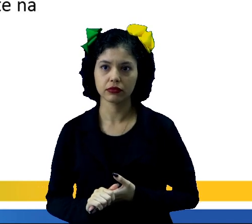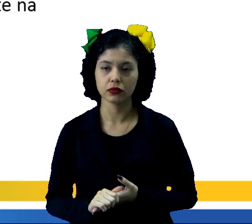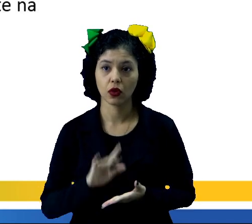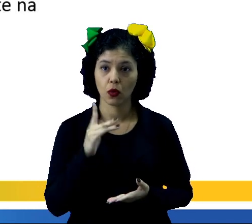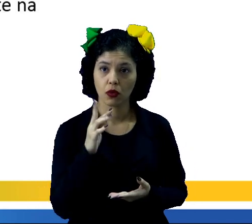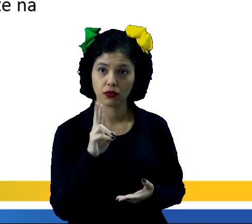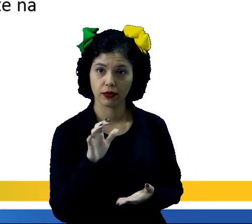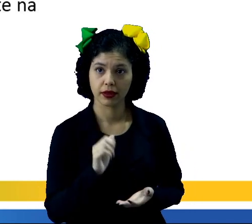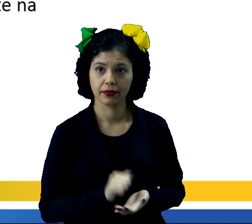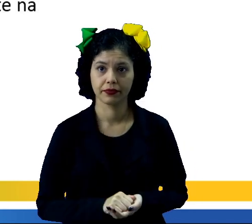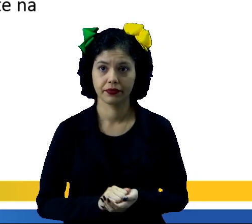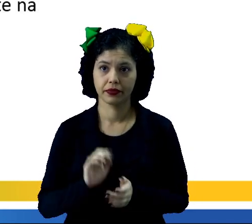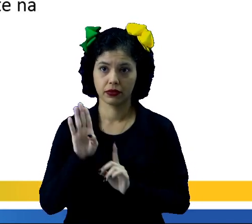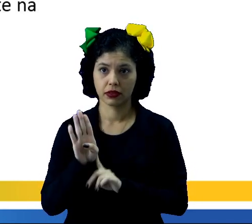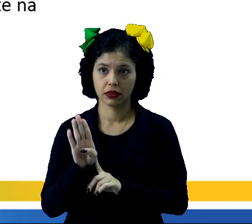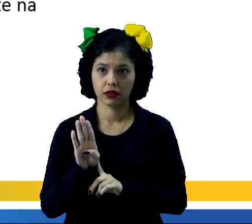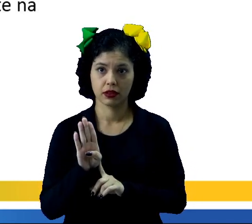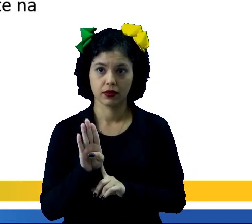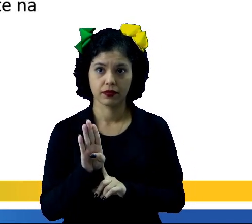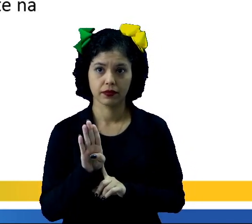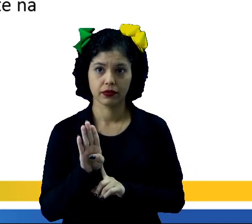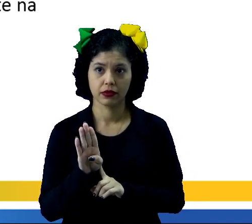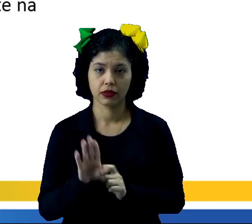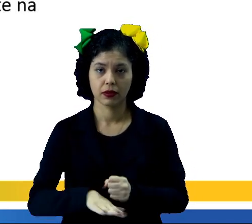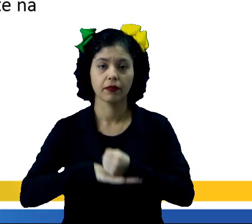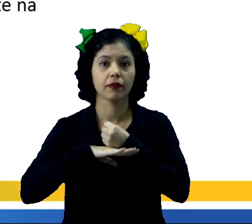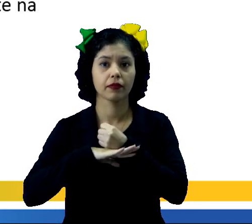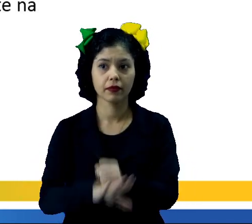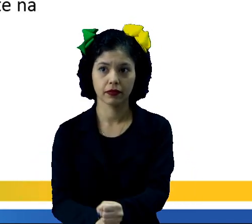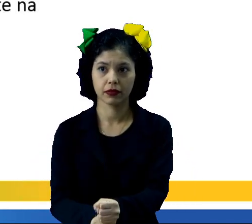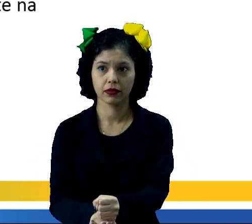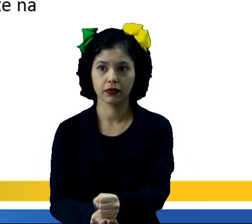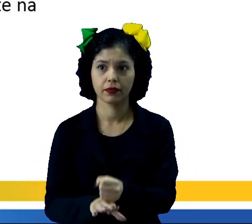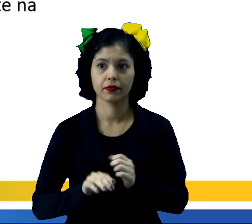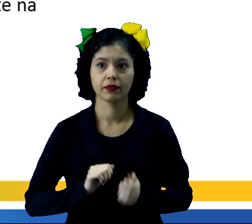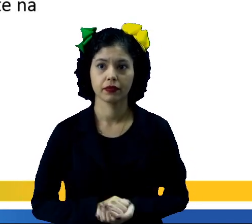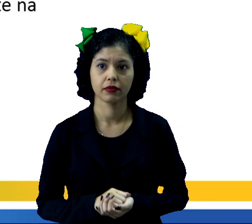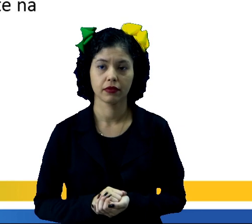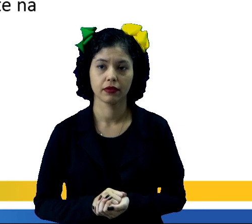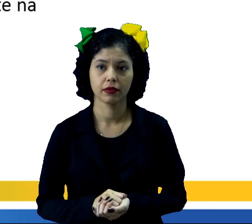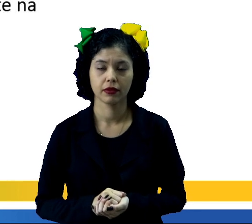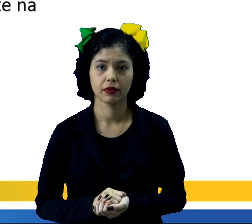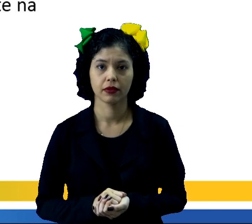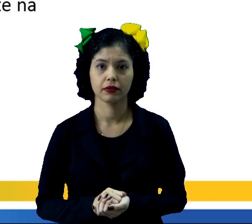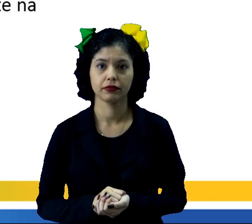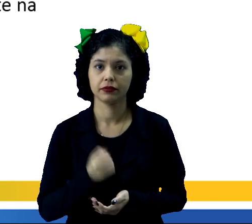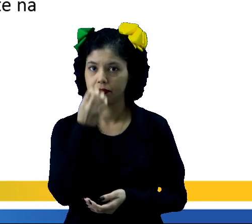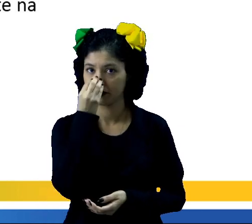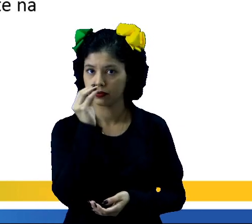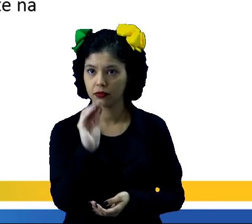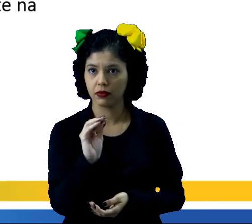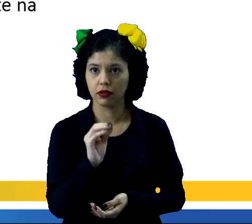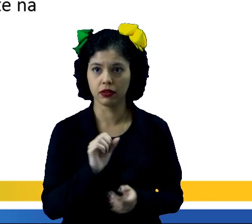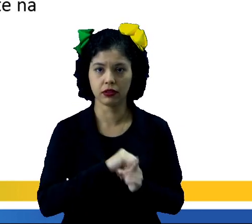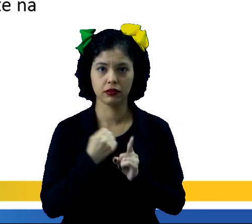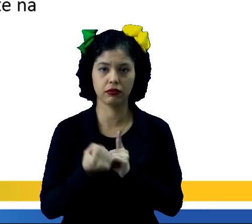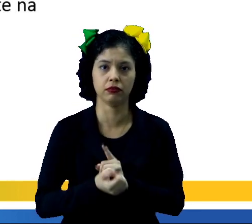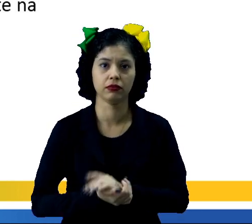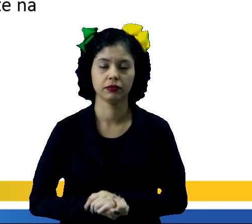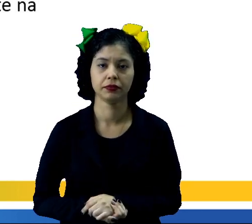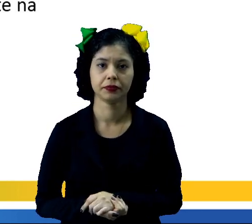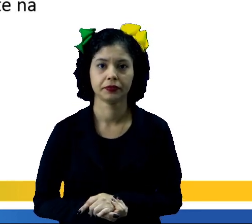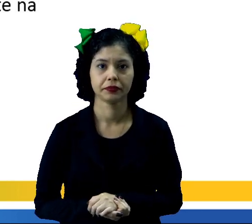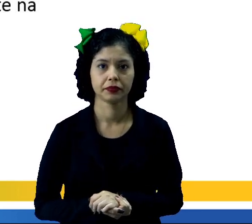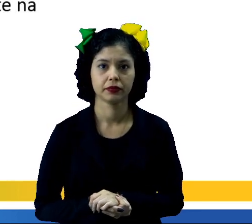homofobia. Letra B, xenofobia. Letra C, racismo ou letra D, discriminação social? Vamos